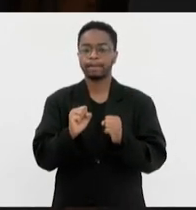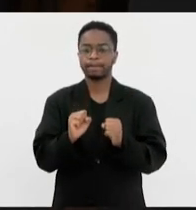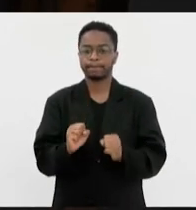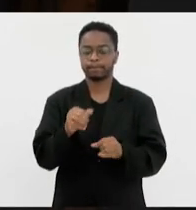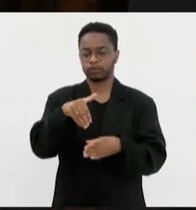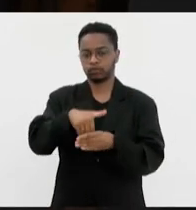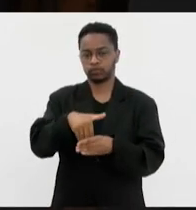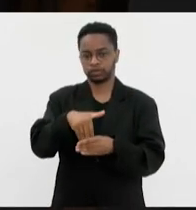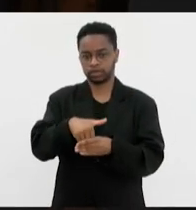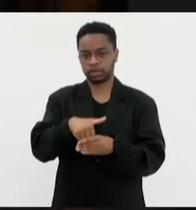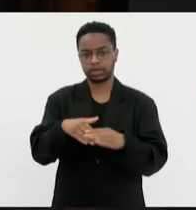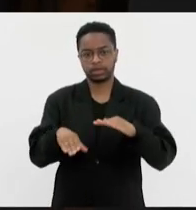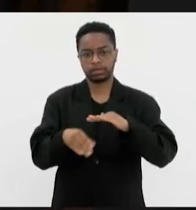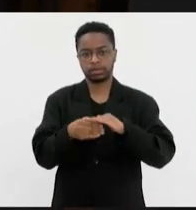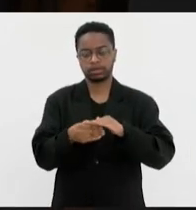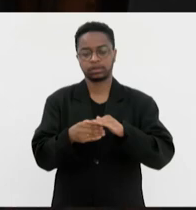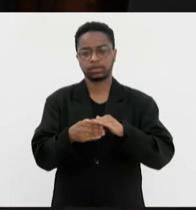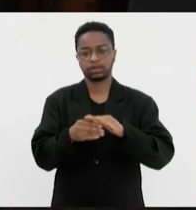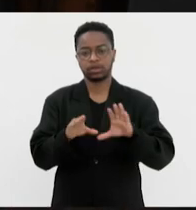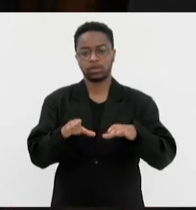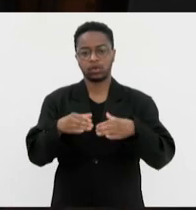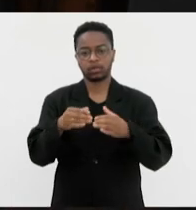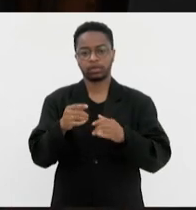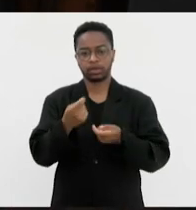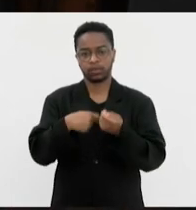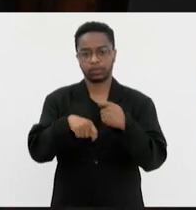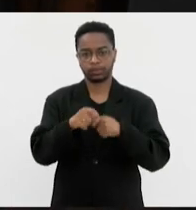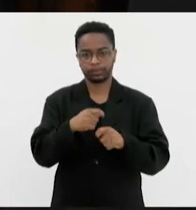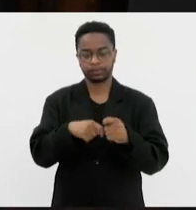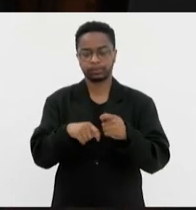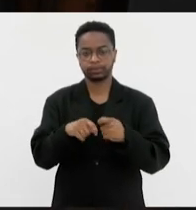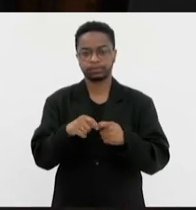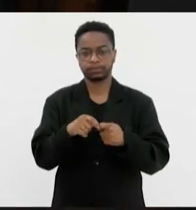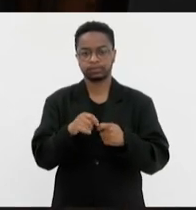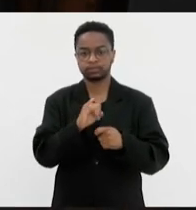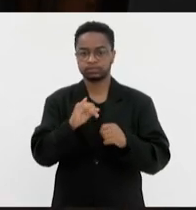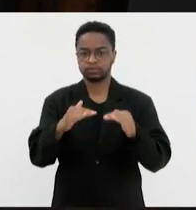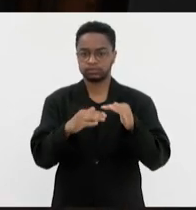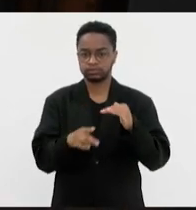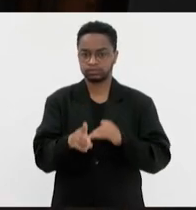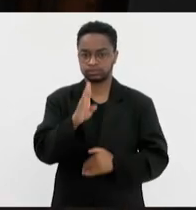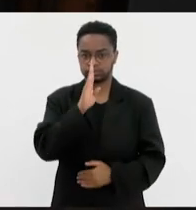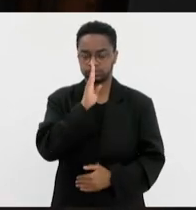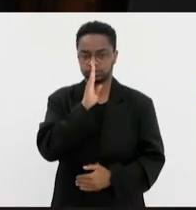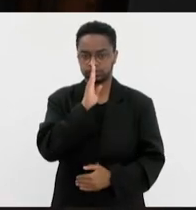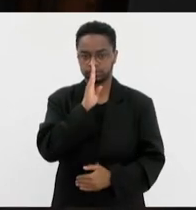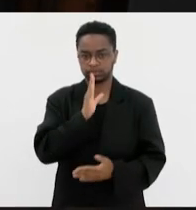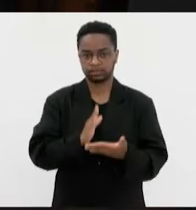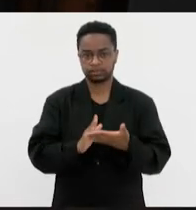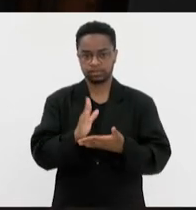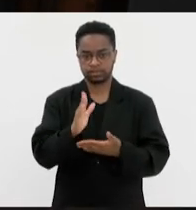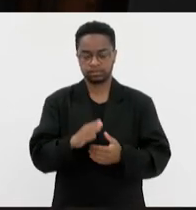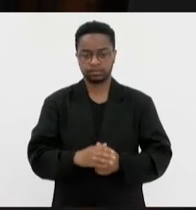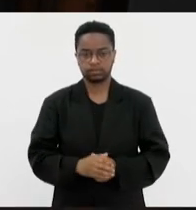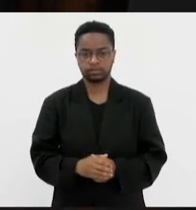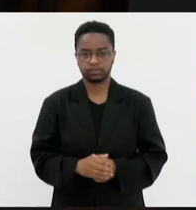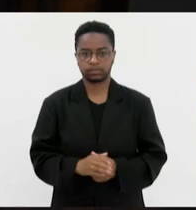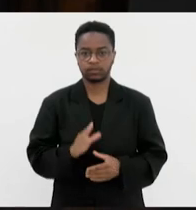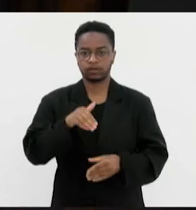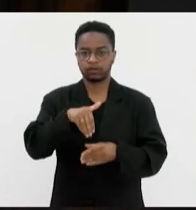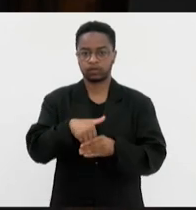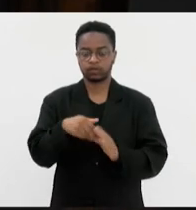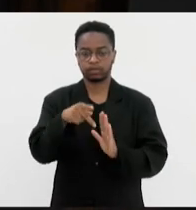Em votação, a emenda da Comissão de Economia. Os senhores que aprovam, permaneçam como estão, aprovado. Em